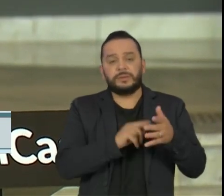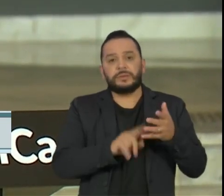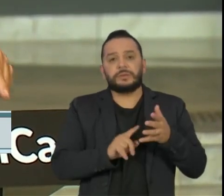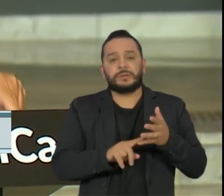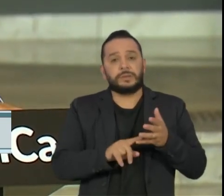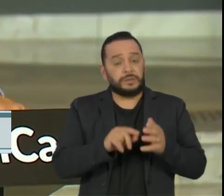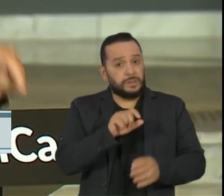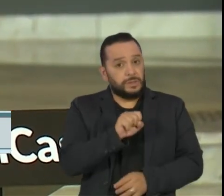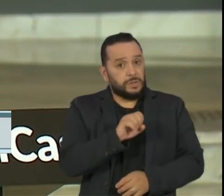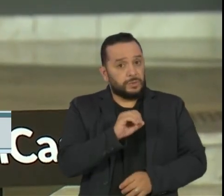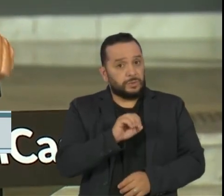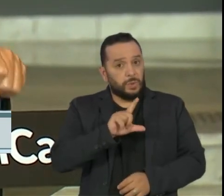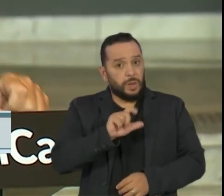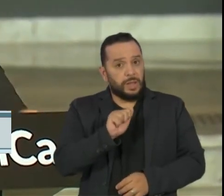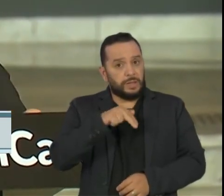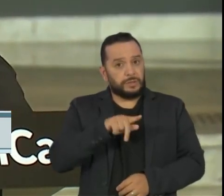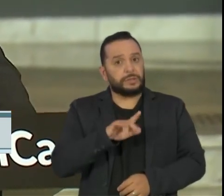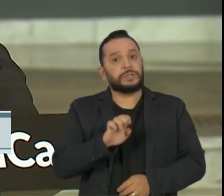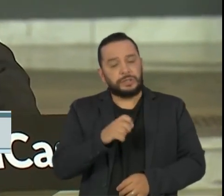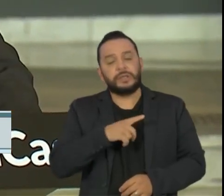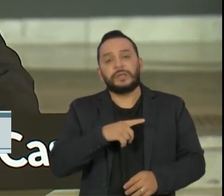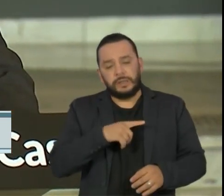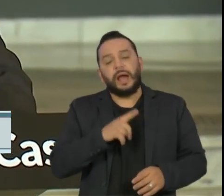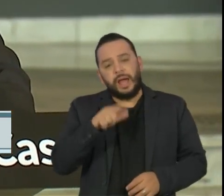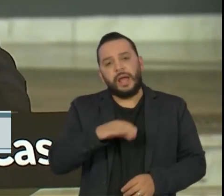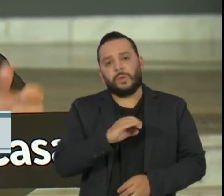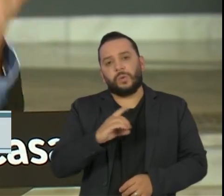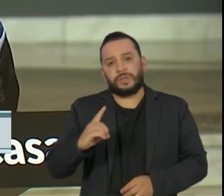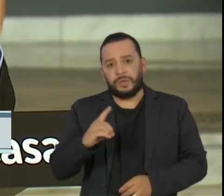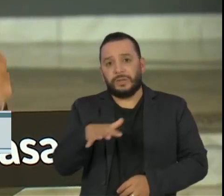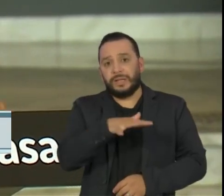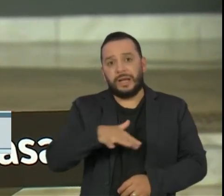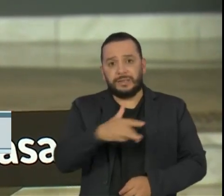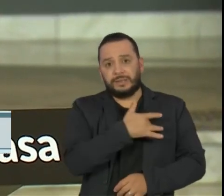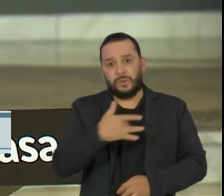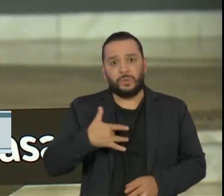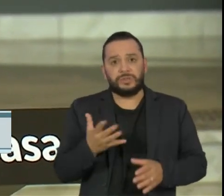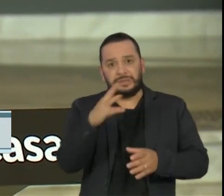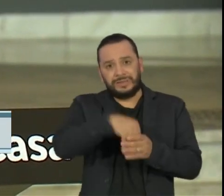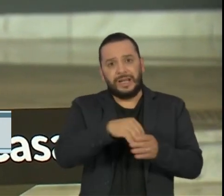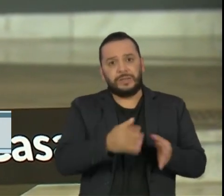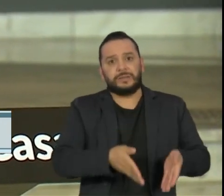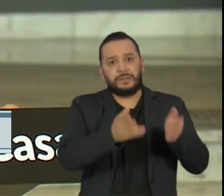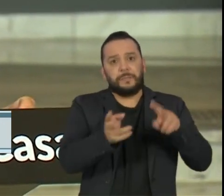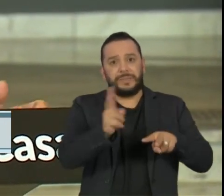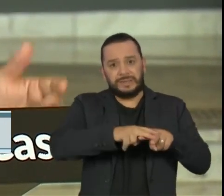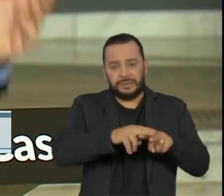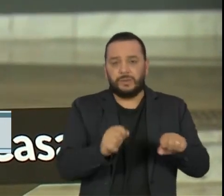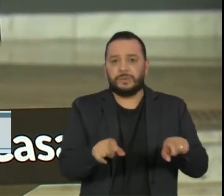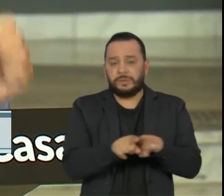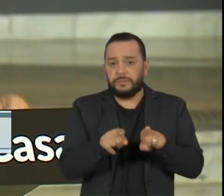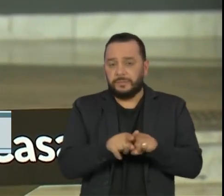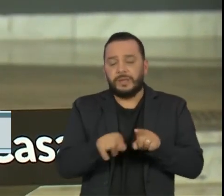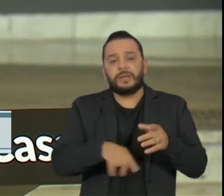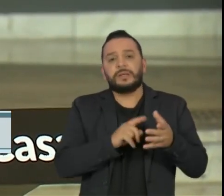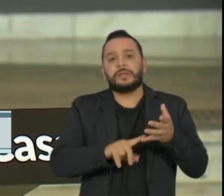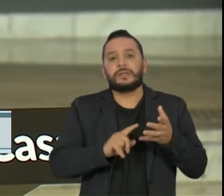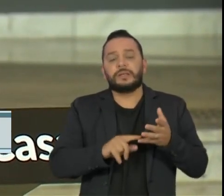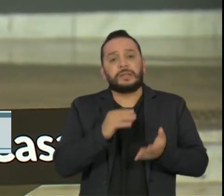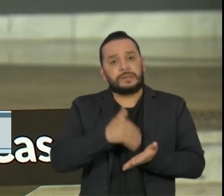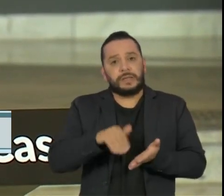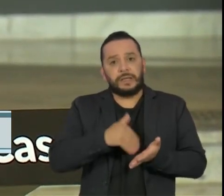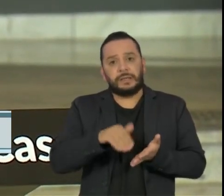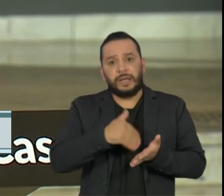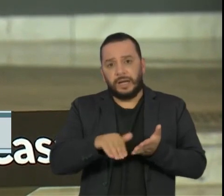que tem trabalhado conosco, que é a coordenadora de saúde do sistema penitenciário. Parabéns a Solange. Secretário de Desenvolvimento